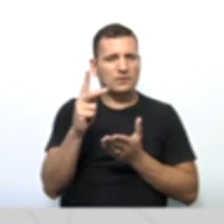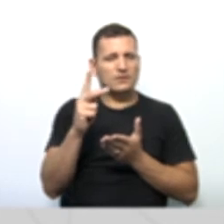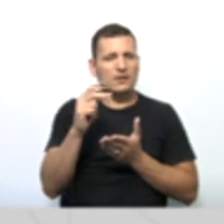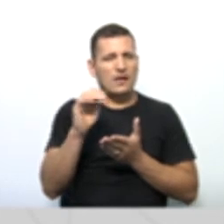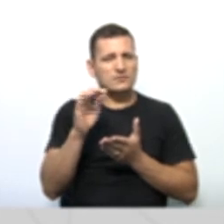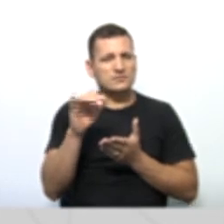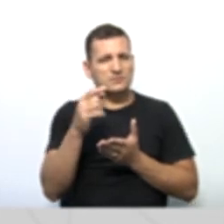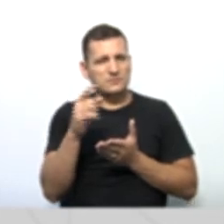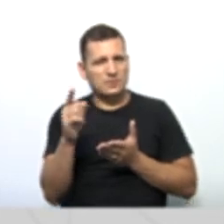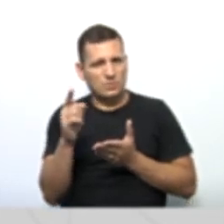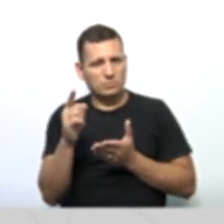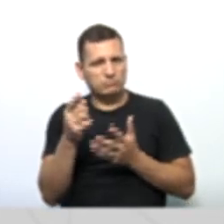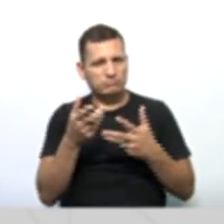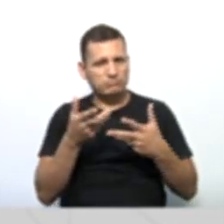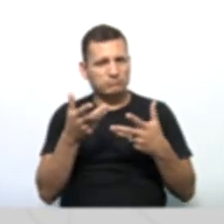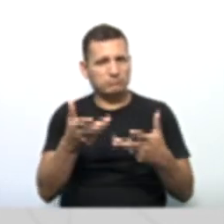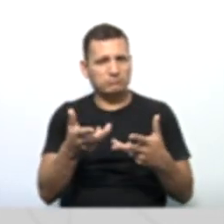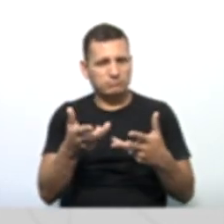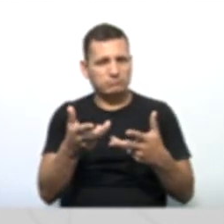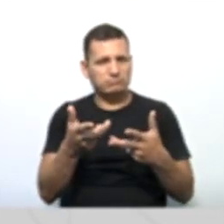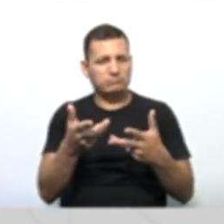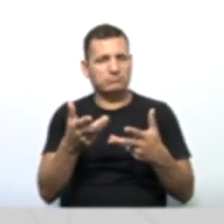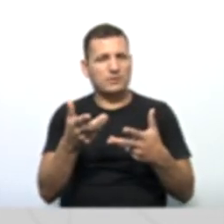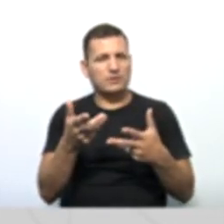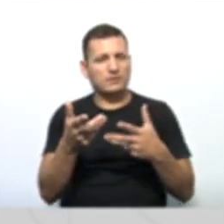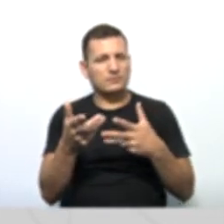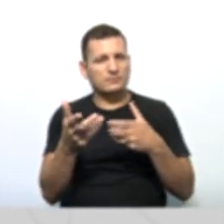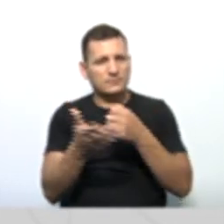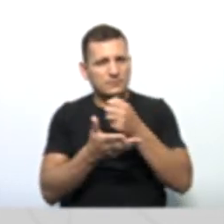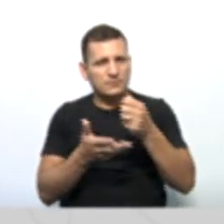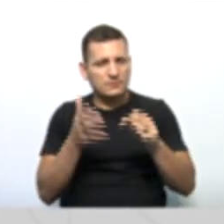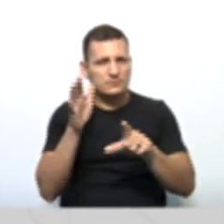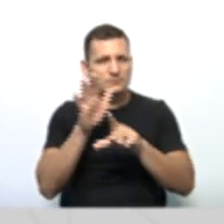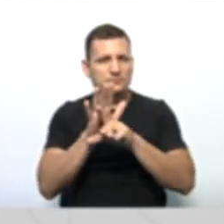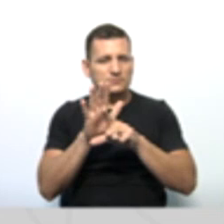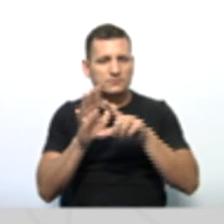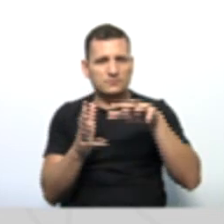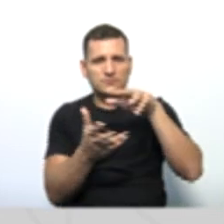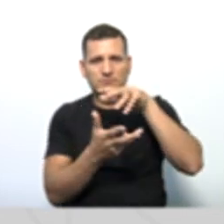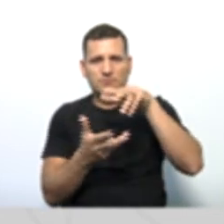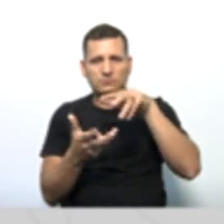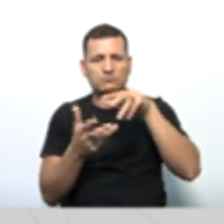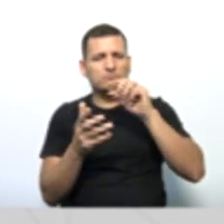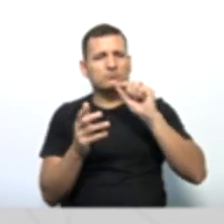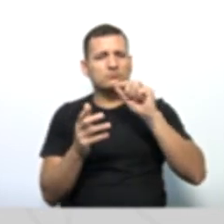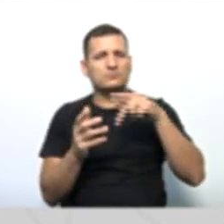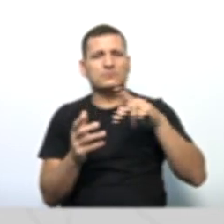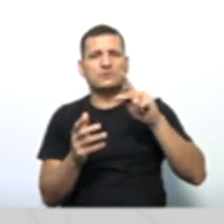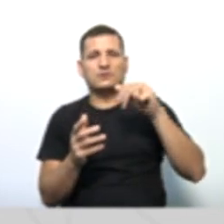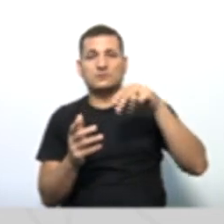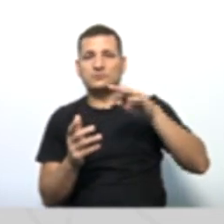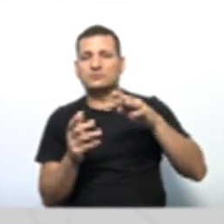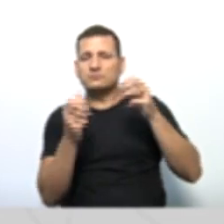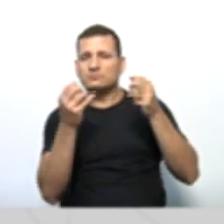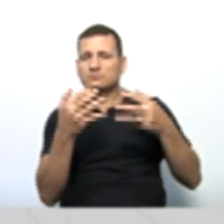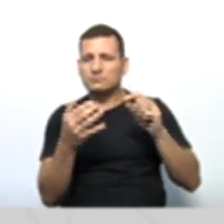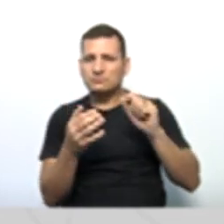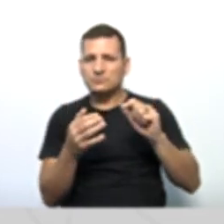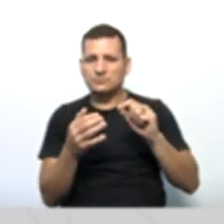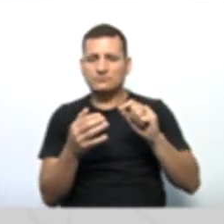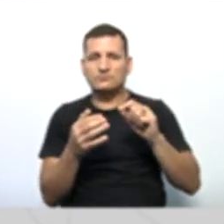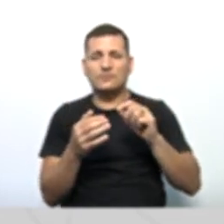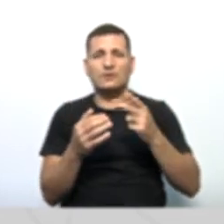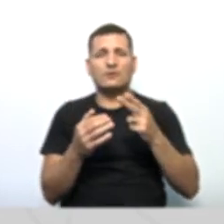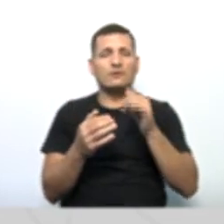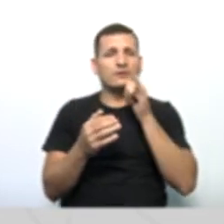tornar princípio de uma lei universal. O que o Kant quer dizer com isso? De maneira bem simples, não faz com o outro que tu